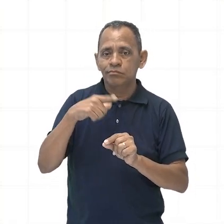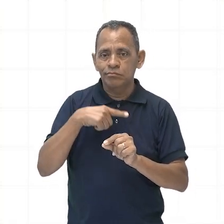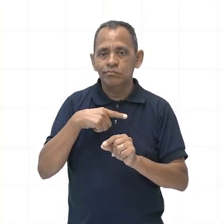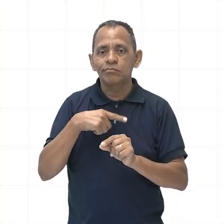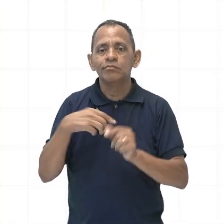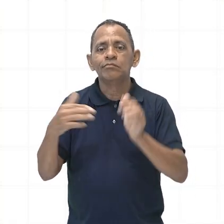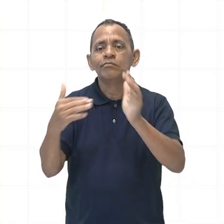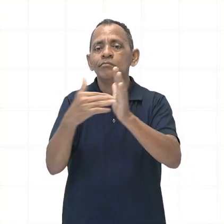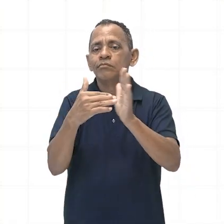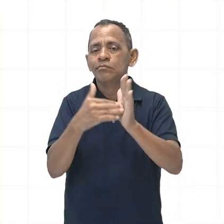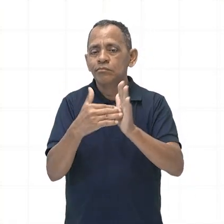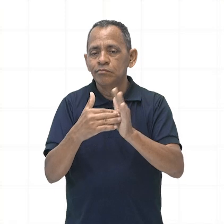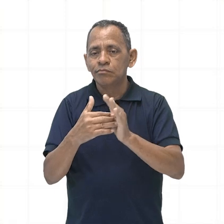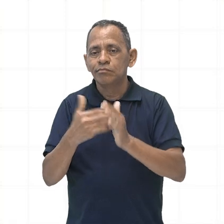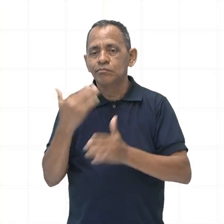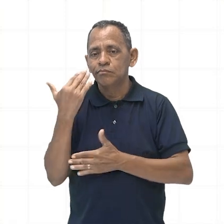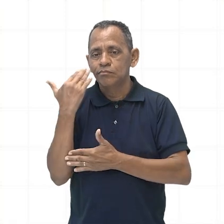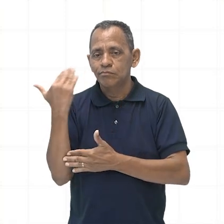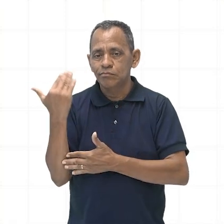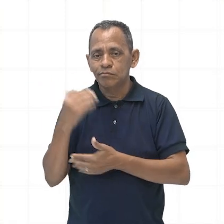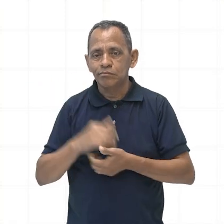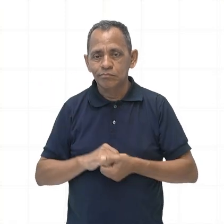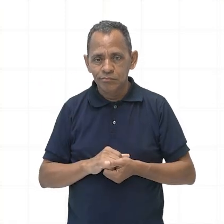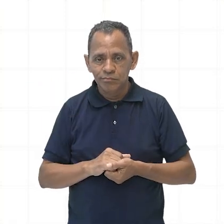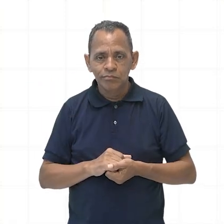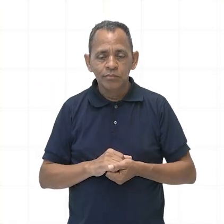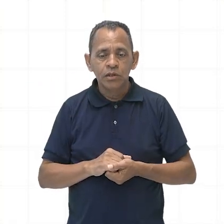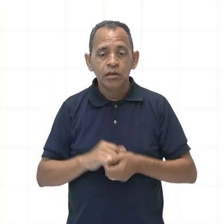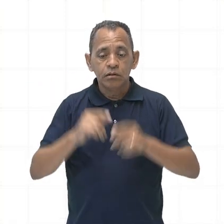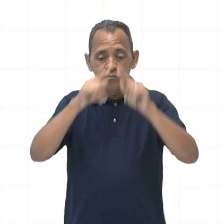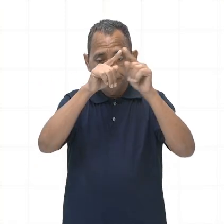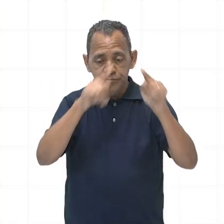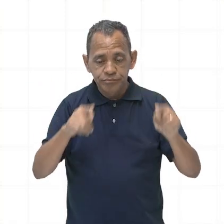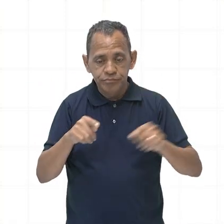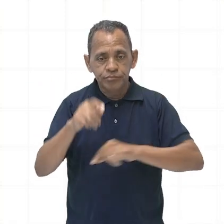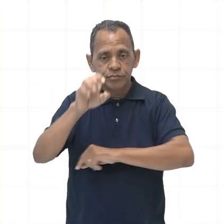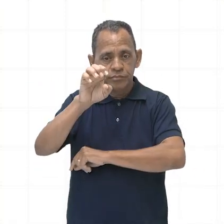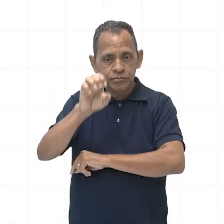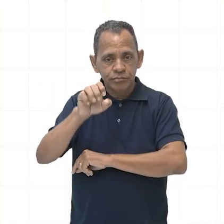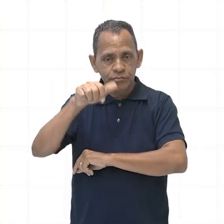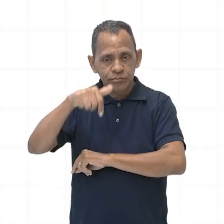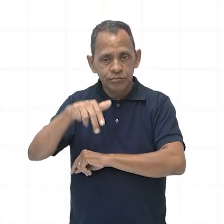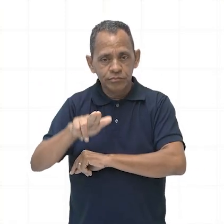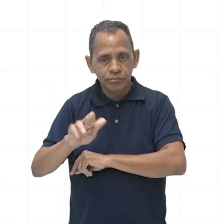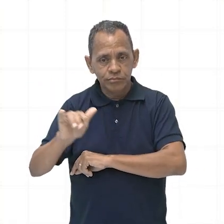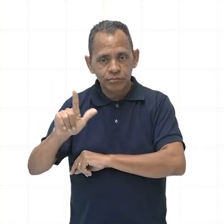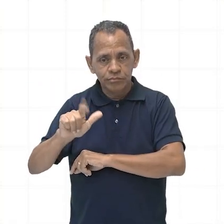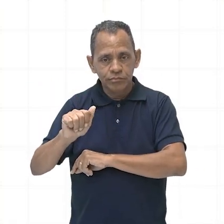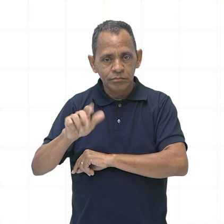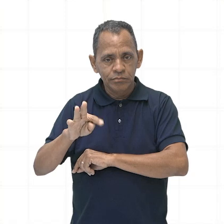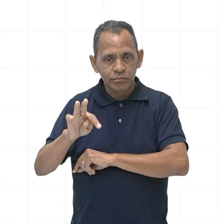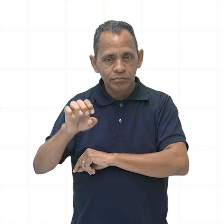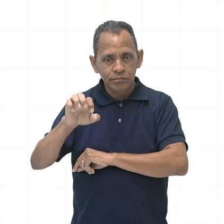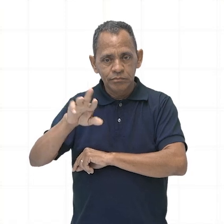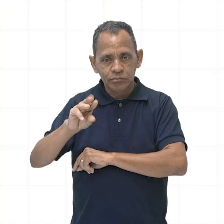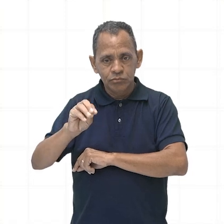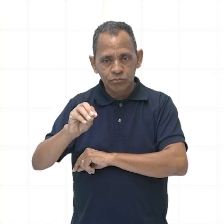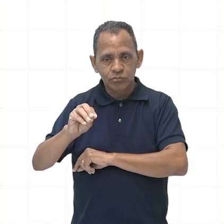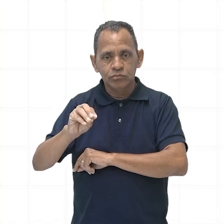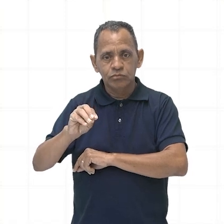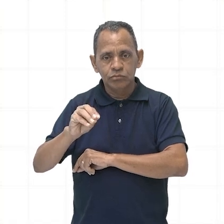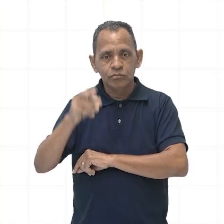para o triângulo, esse triângulo equilátero, para essa fórmula que a gente vai verificar agora. Então, o triângulo